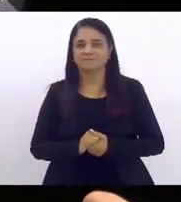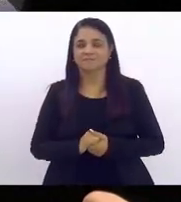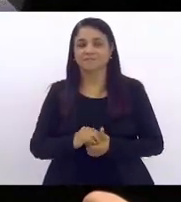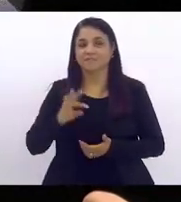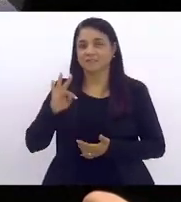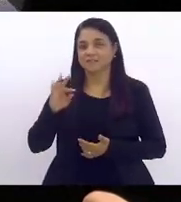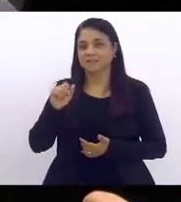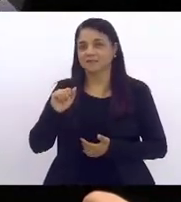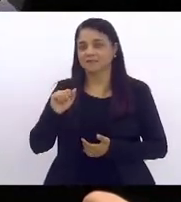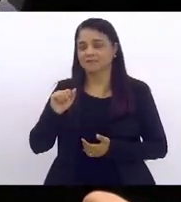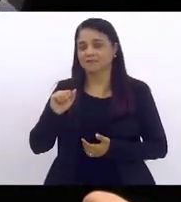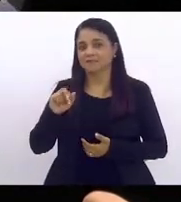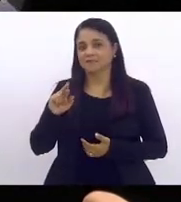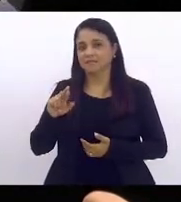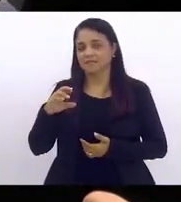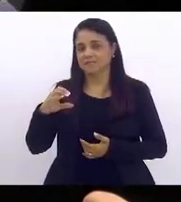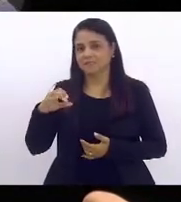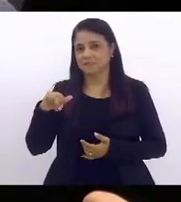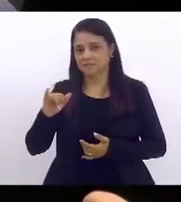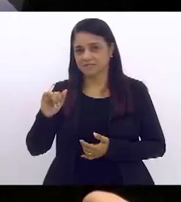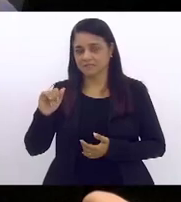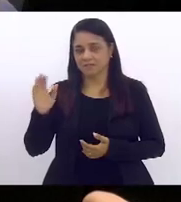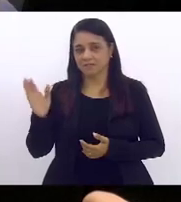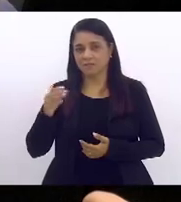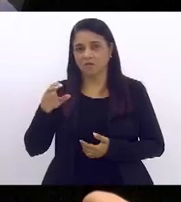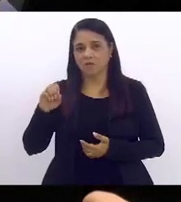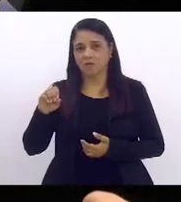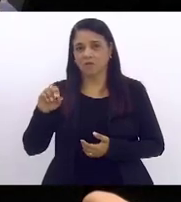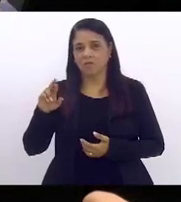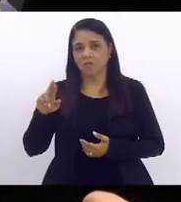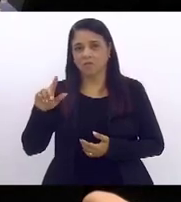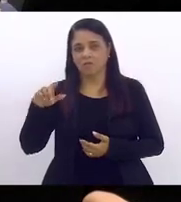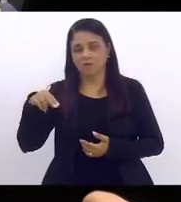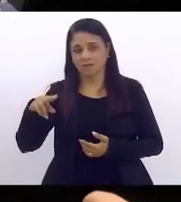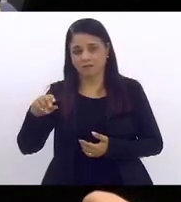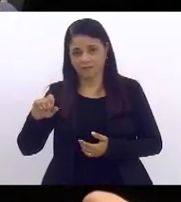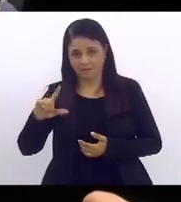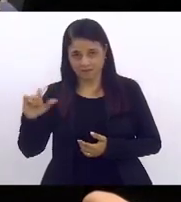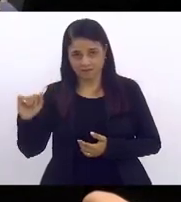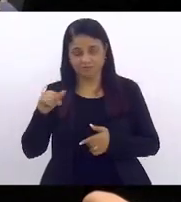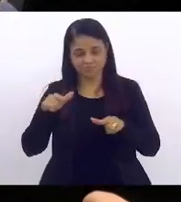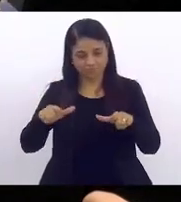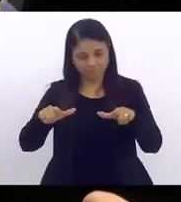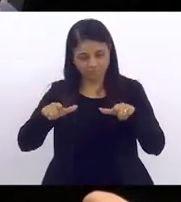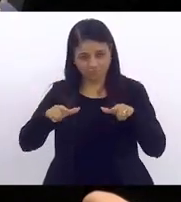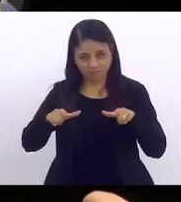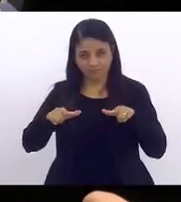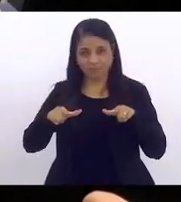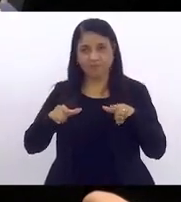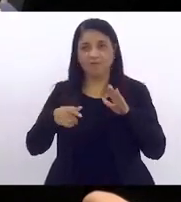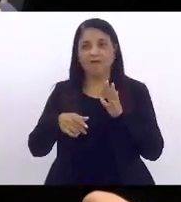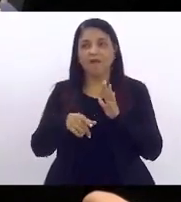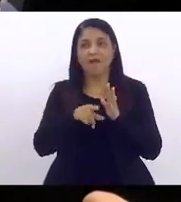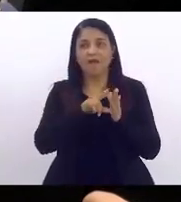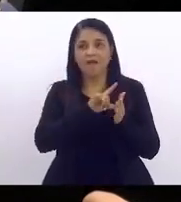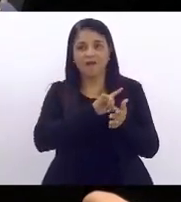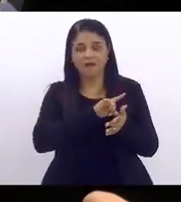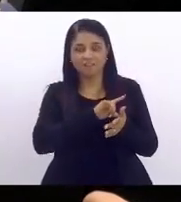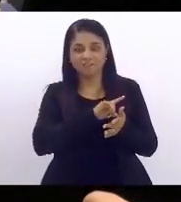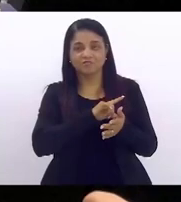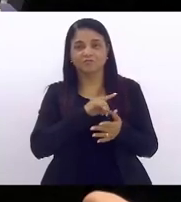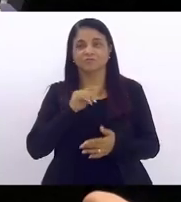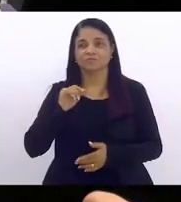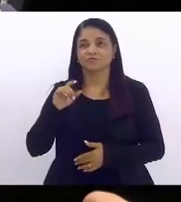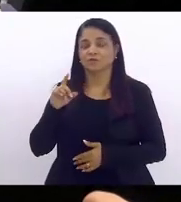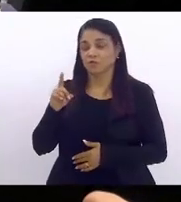Tarciane Ornelas. A gente vai proceder agora à moção de aplauso e reconhecimento, mas antes o doutor Antônio Braga já tinha